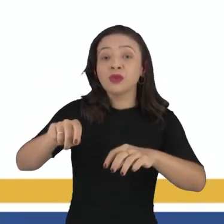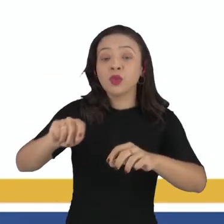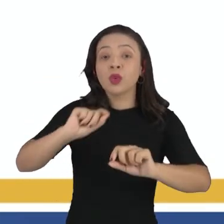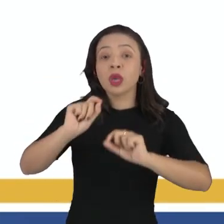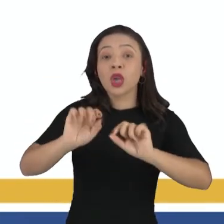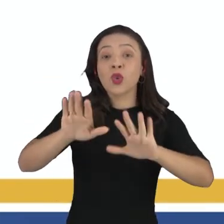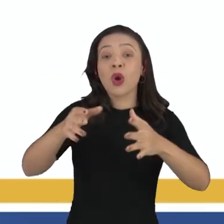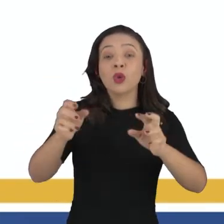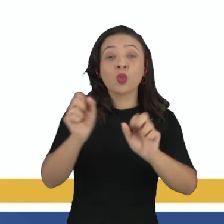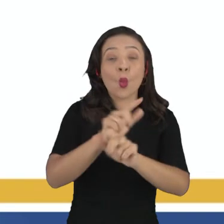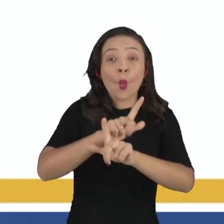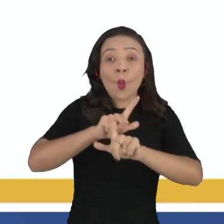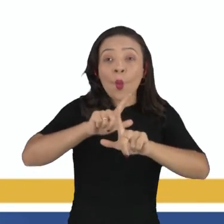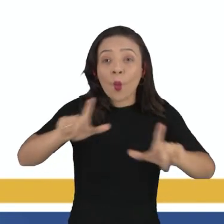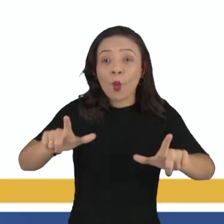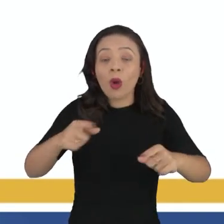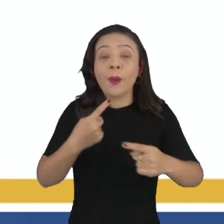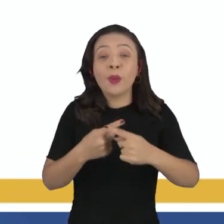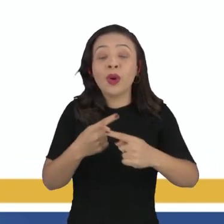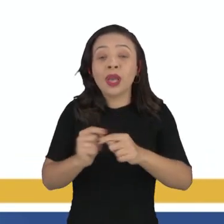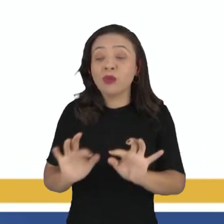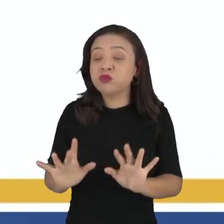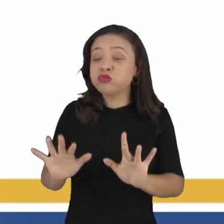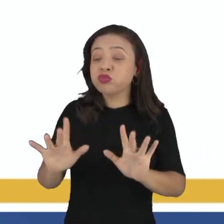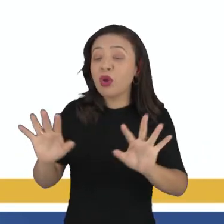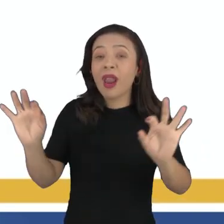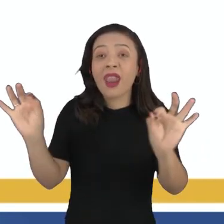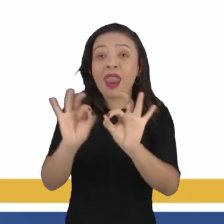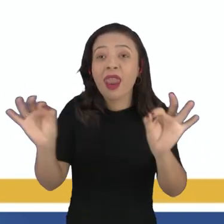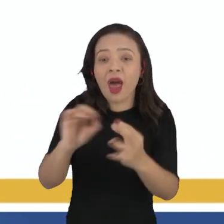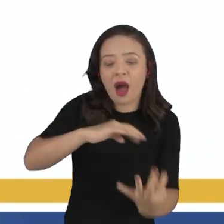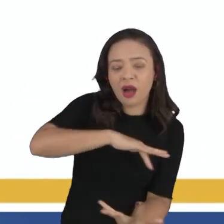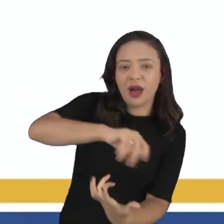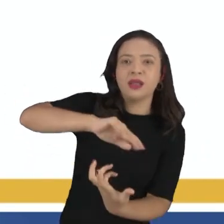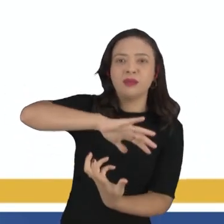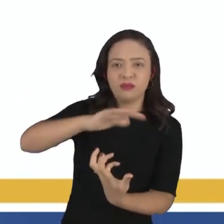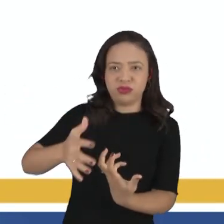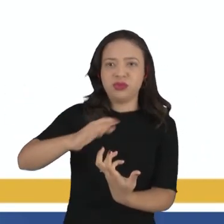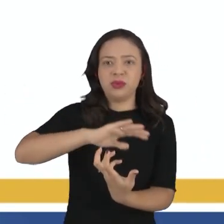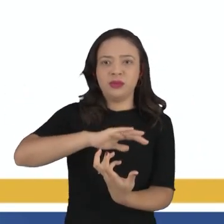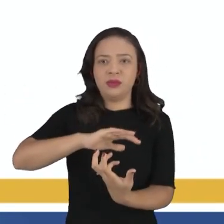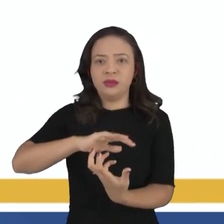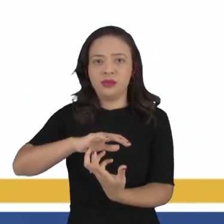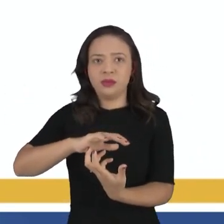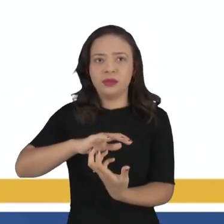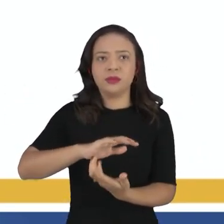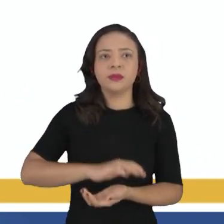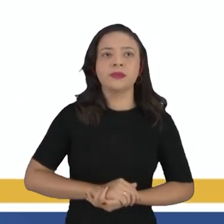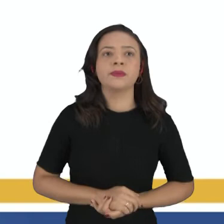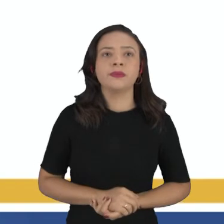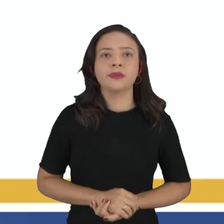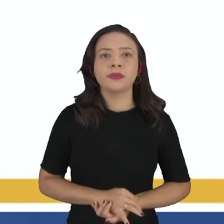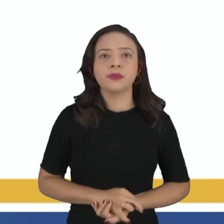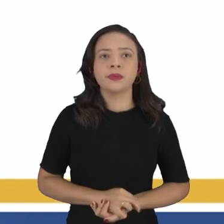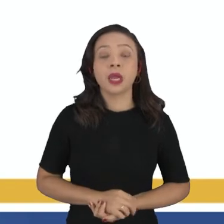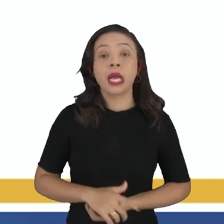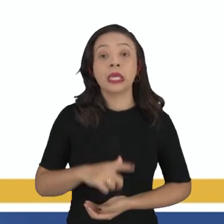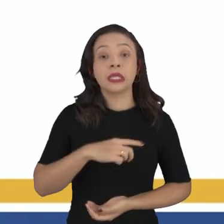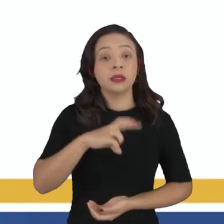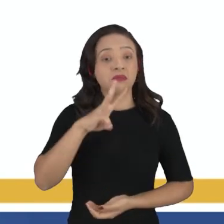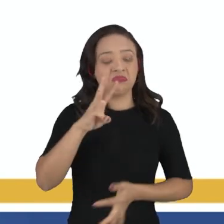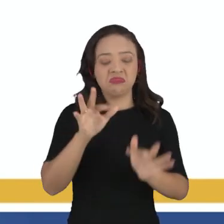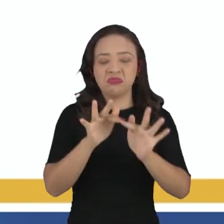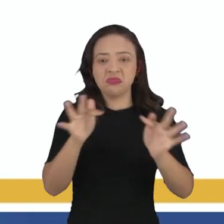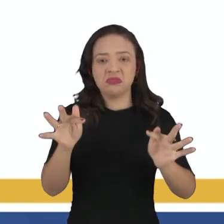limpa, no sentido de não emitir poluentes na atmosfera, né? Poluentes, ele inclui ali os gases do efeito estufa, tá? Então, 3 questões